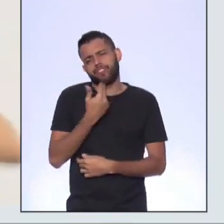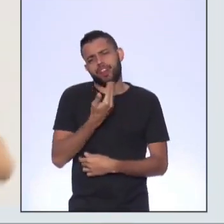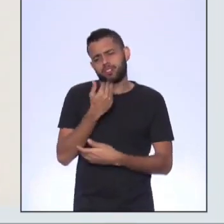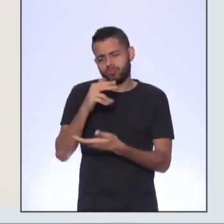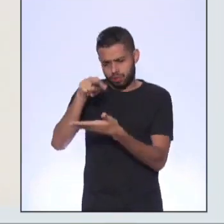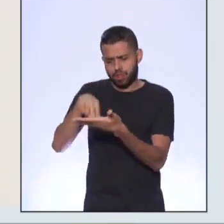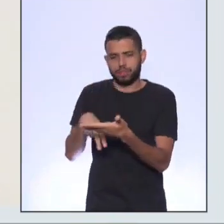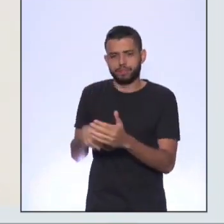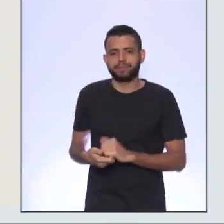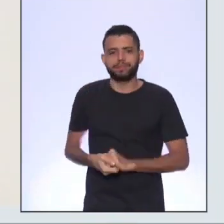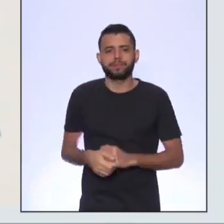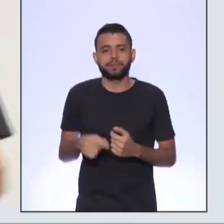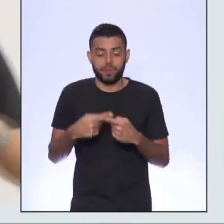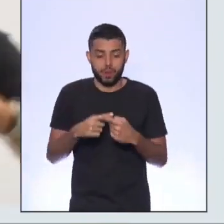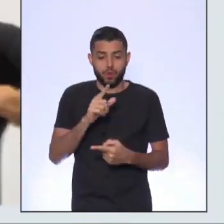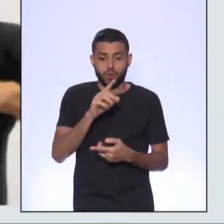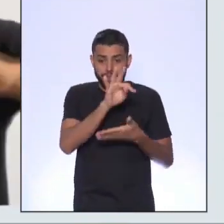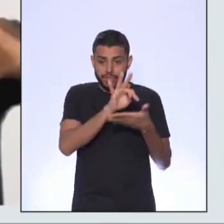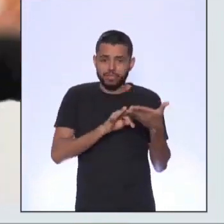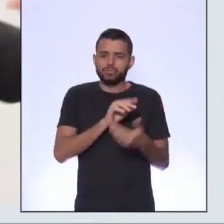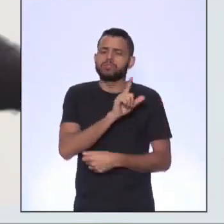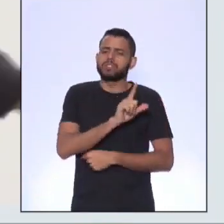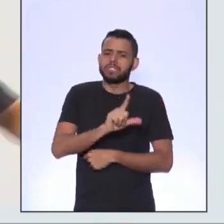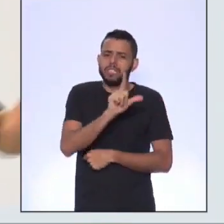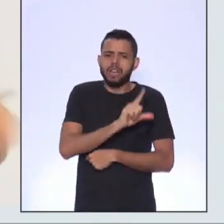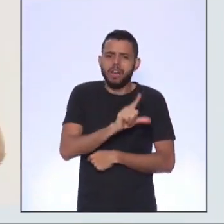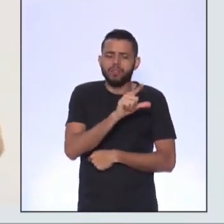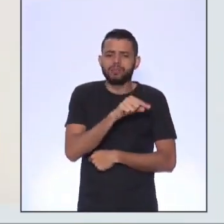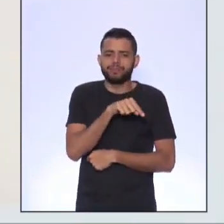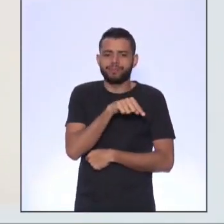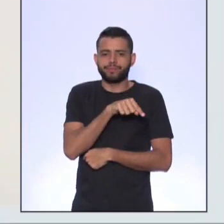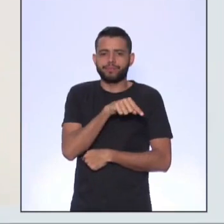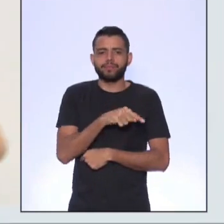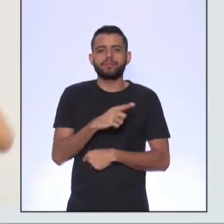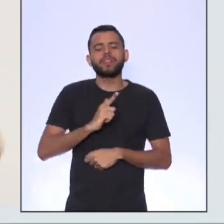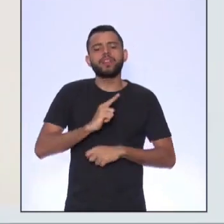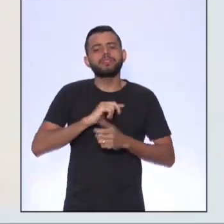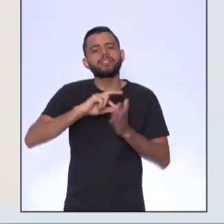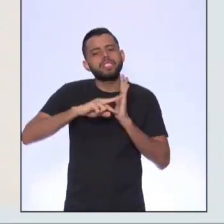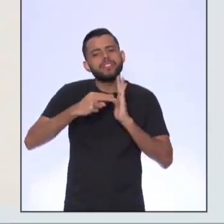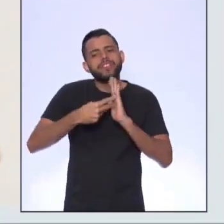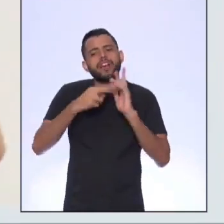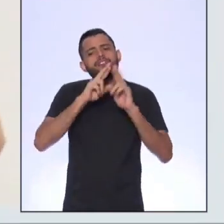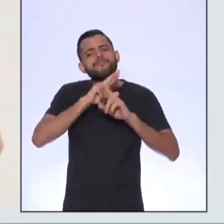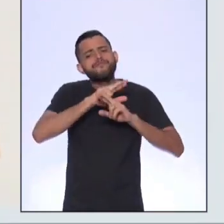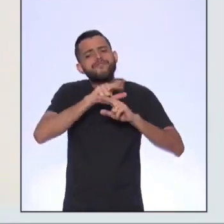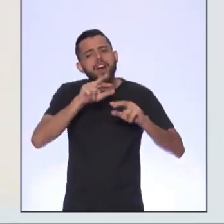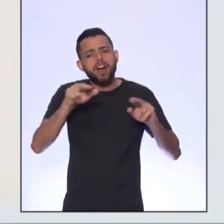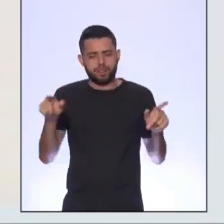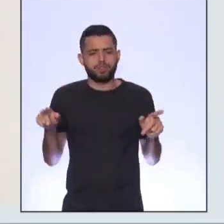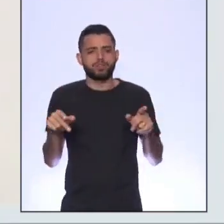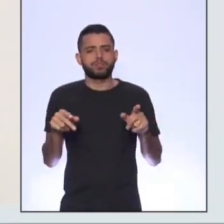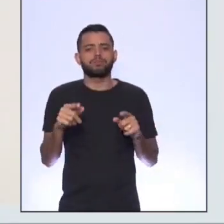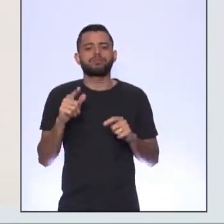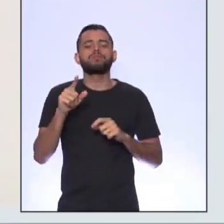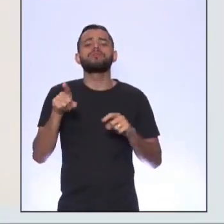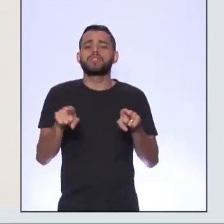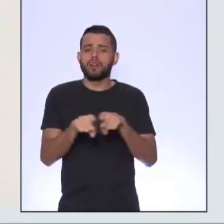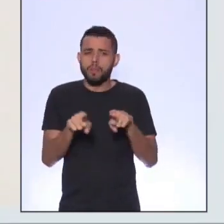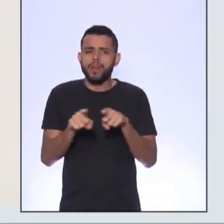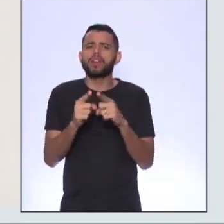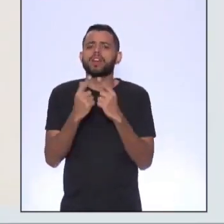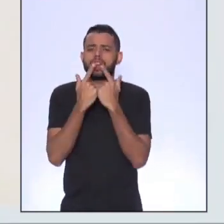O texto literário, além dessa possibilidade plurissignificativa de vários sentidos, você ainda tem a questão da